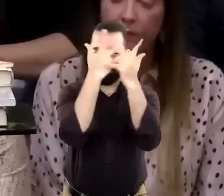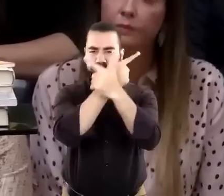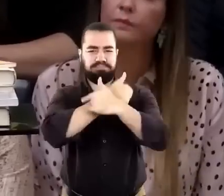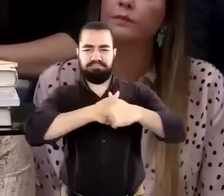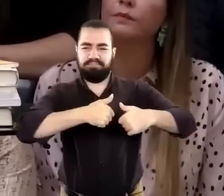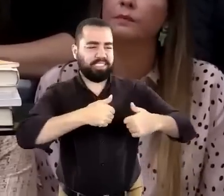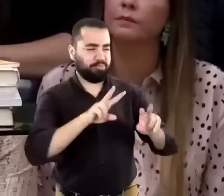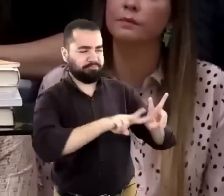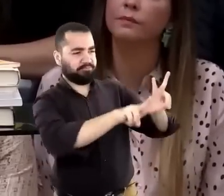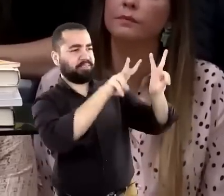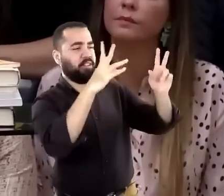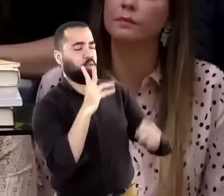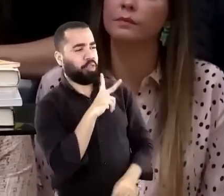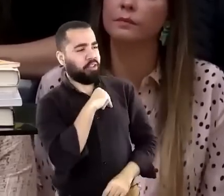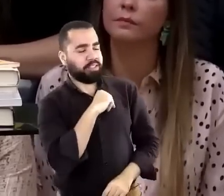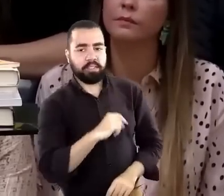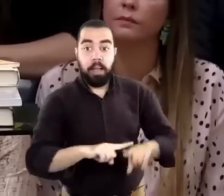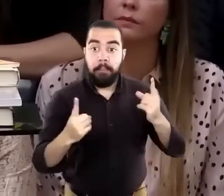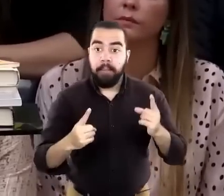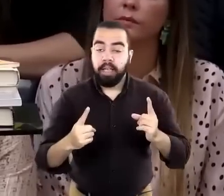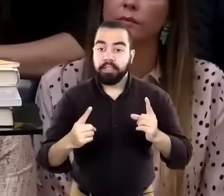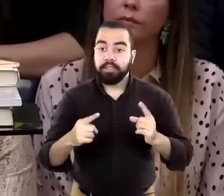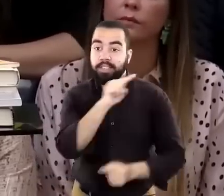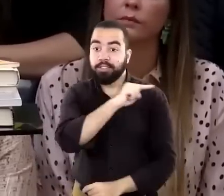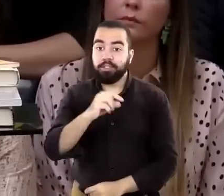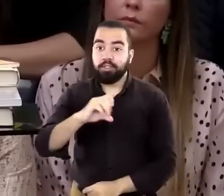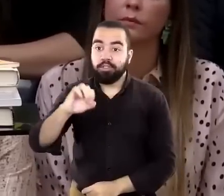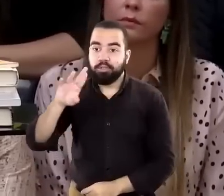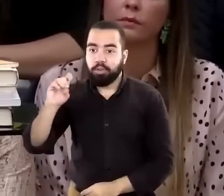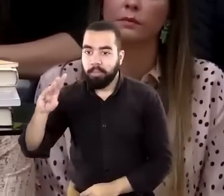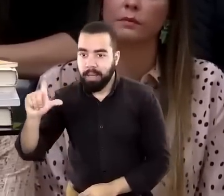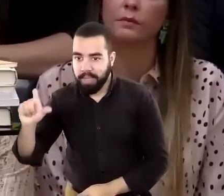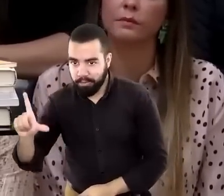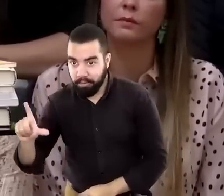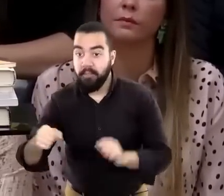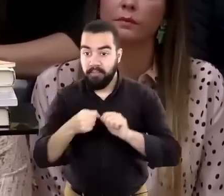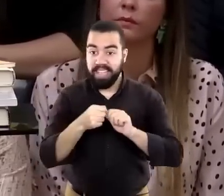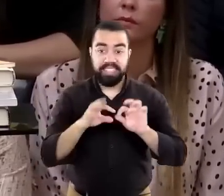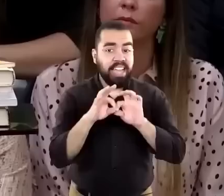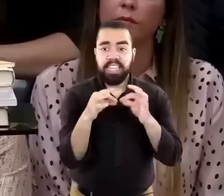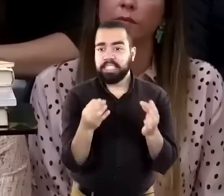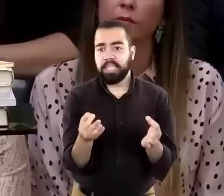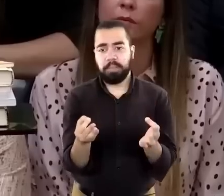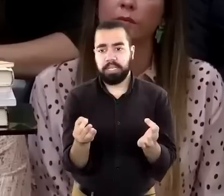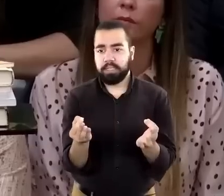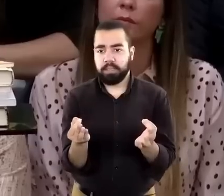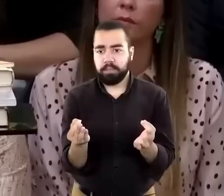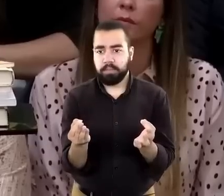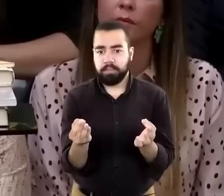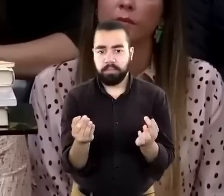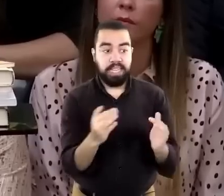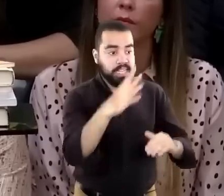luxo. O templo que Zorobabel levantou era um templo modesto, diante da grandeza do